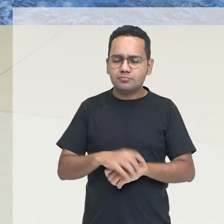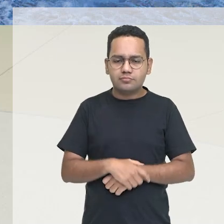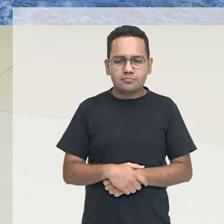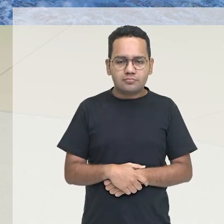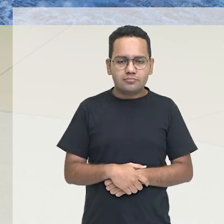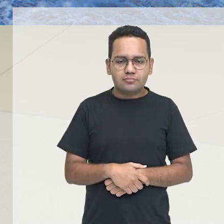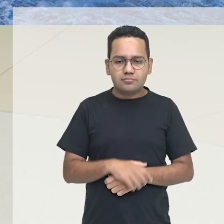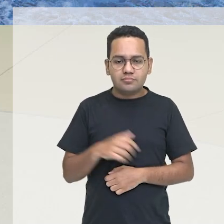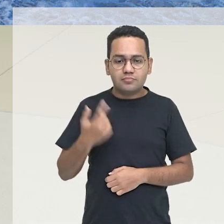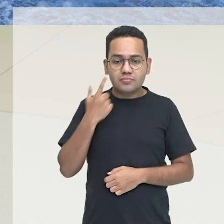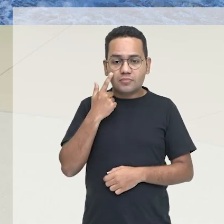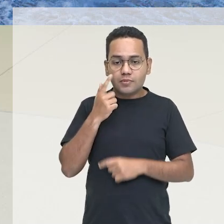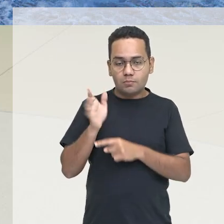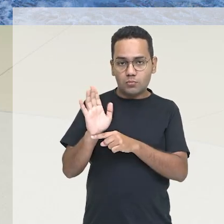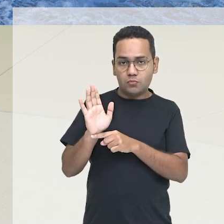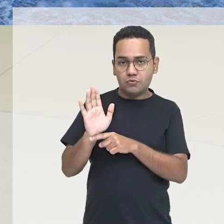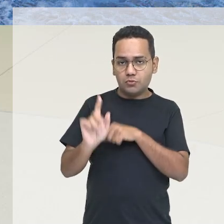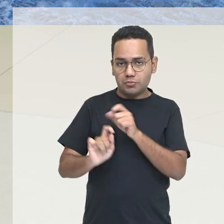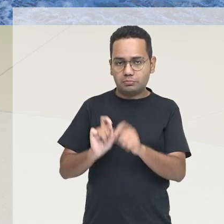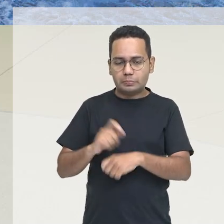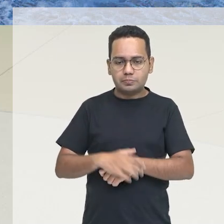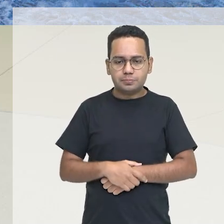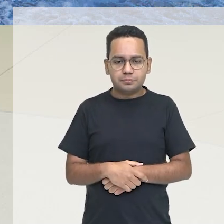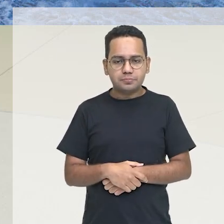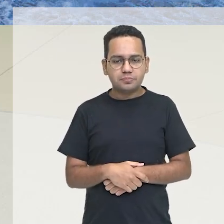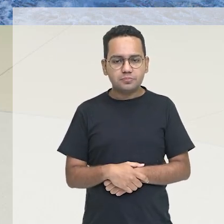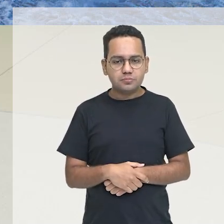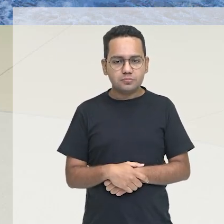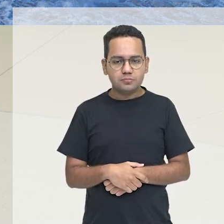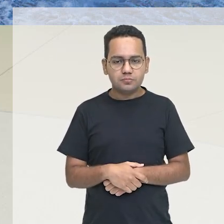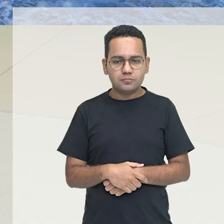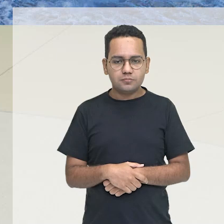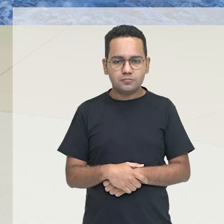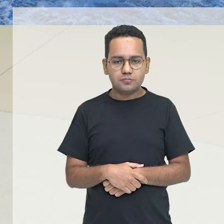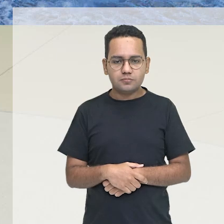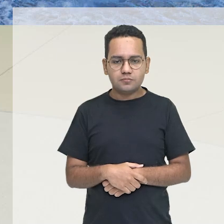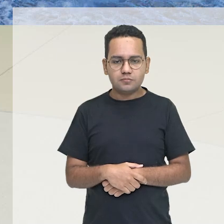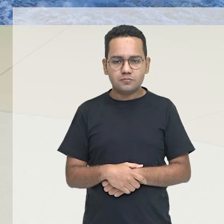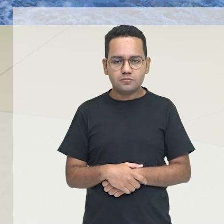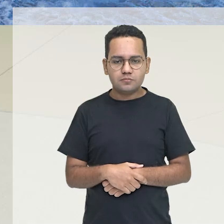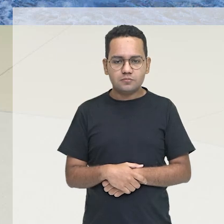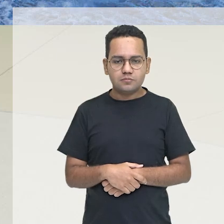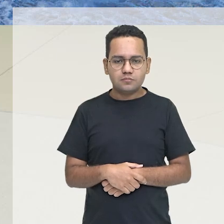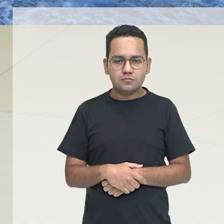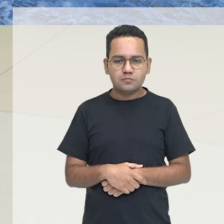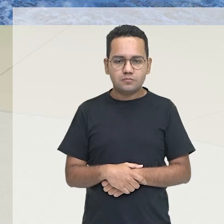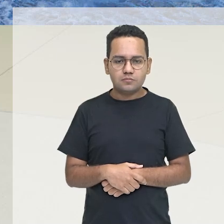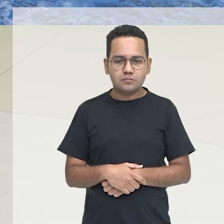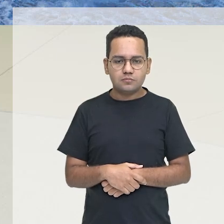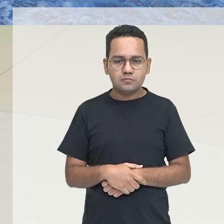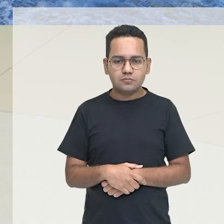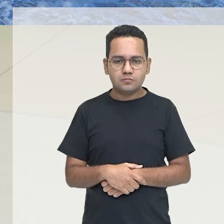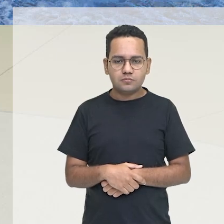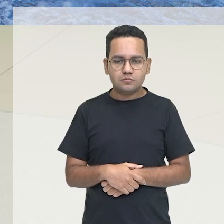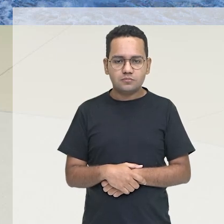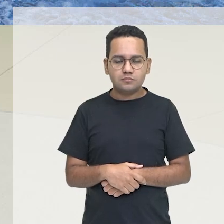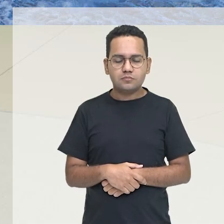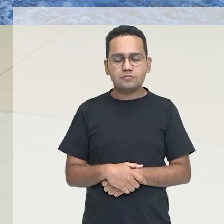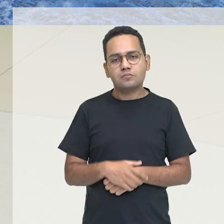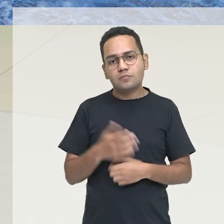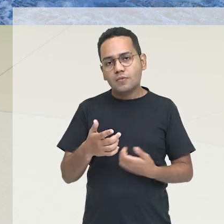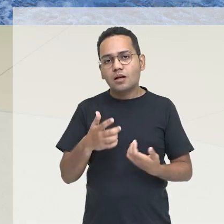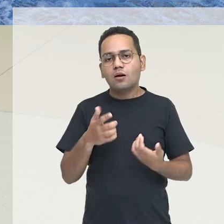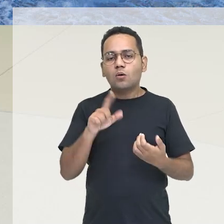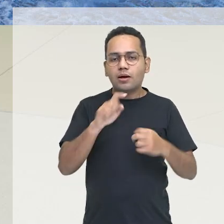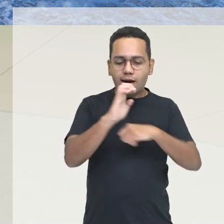nosso vídeo que a eletrodinâmica, por definição na física, é aquela que estuda os elétrons